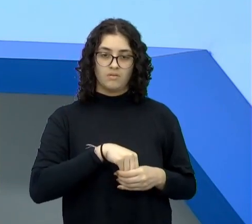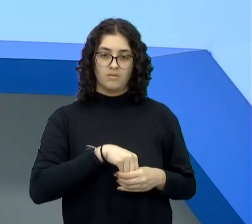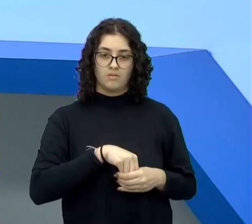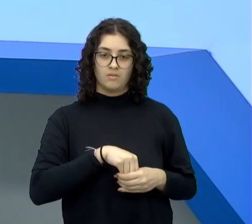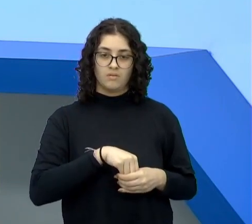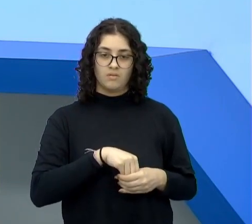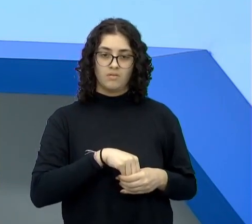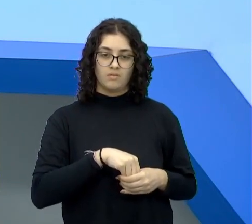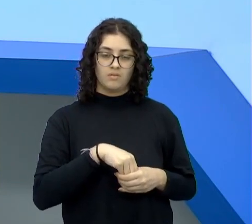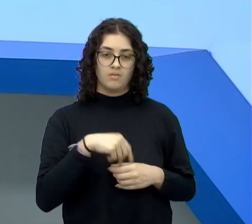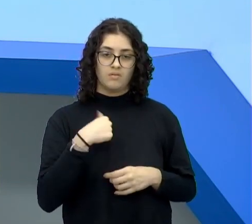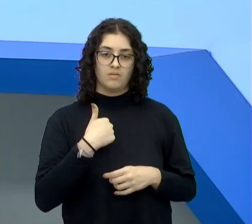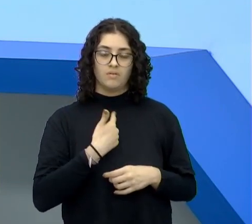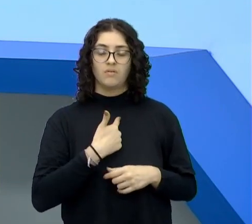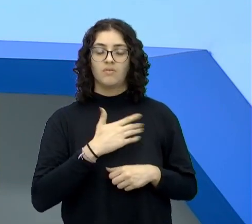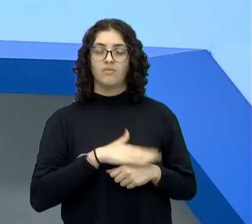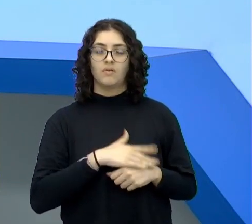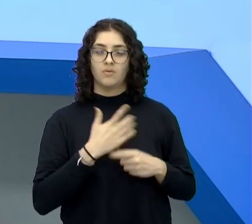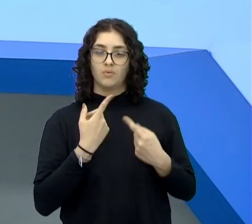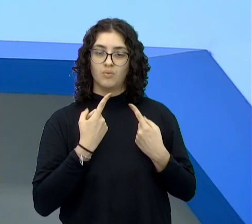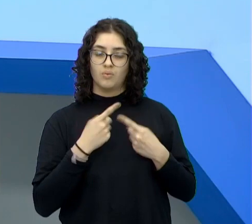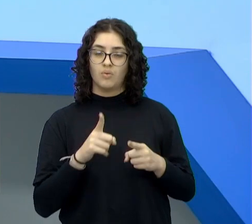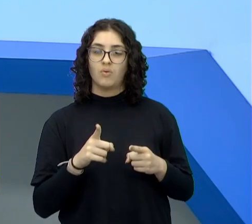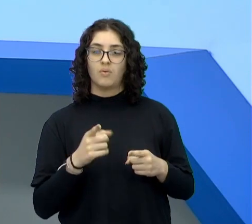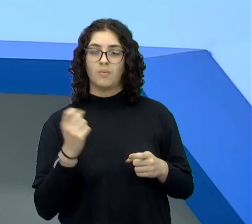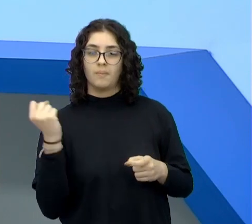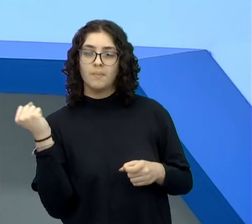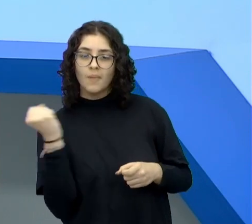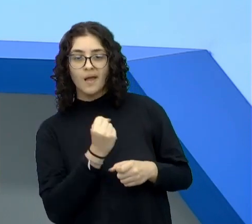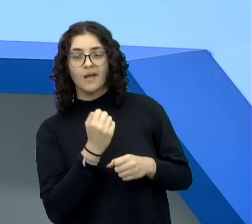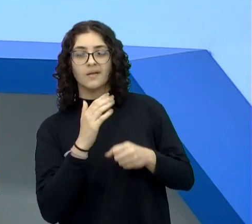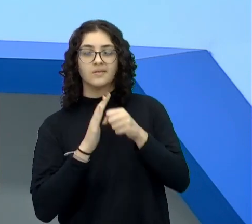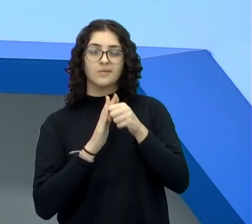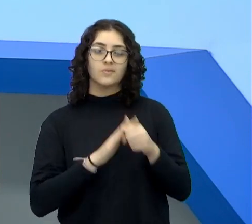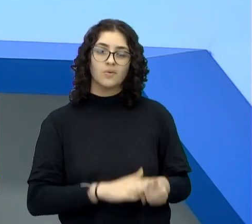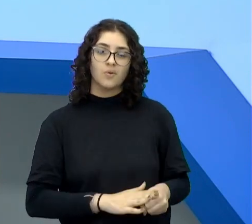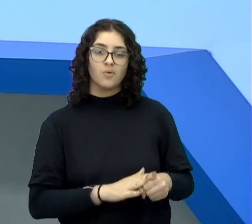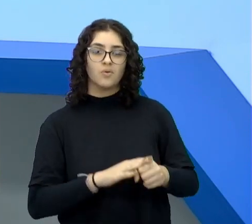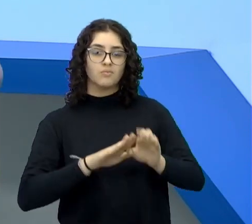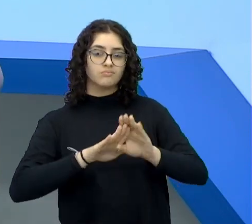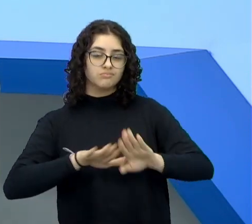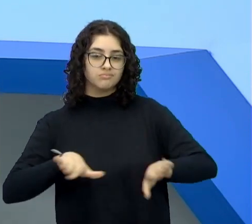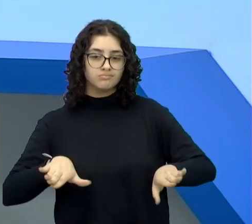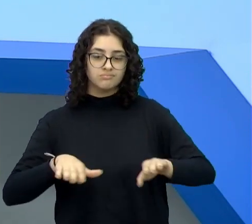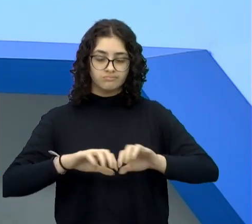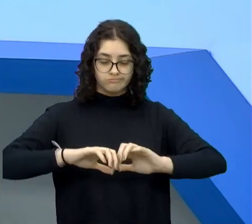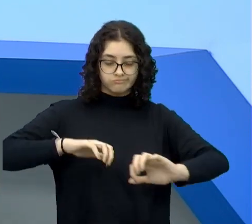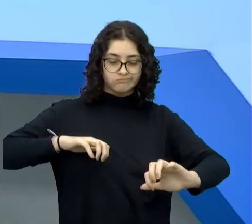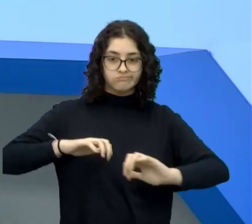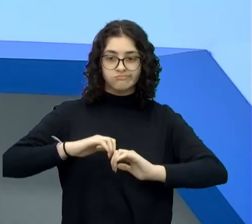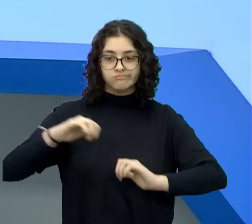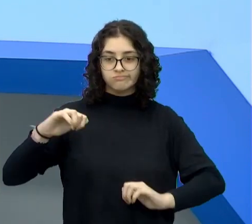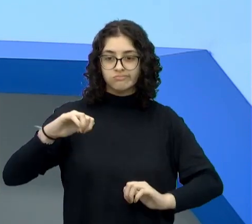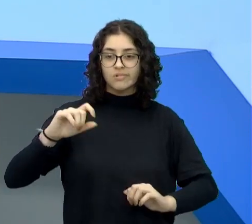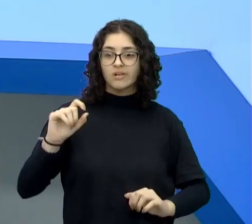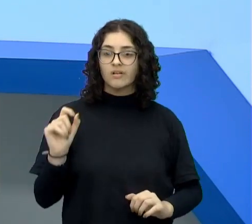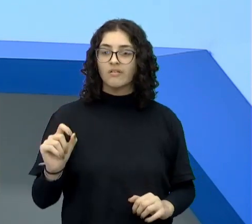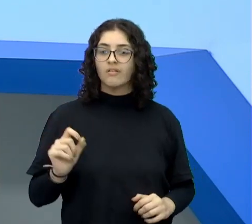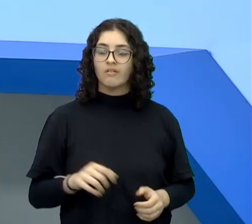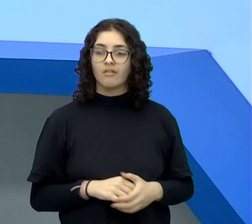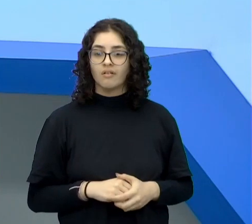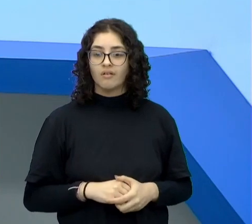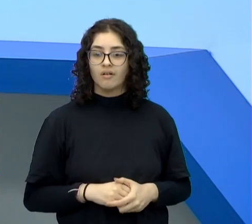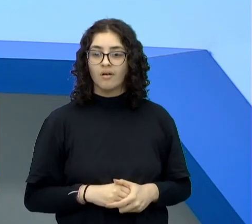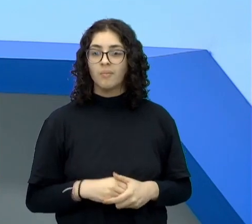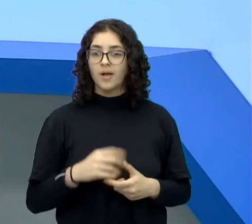gente marginaliza um grupo, a gente mata, oprime, separa, né, segrega esse grupo, a gente automaticamente